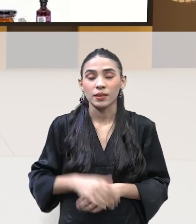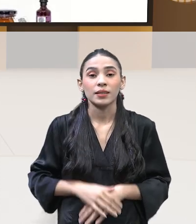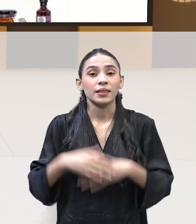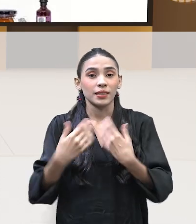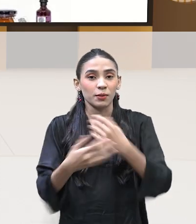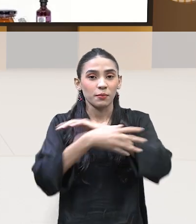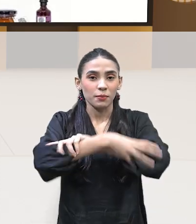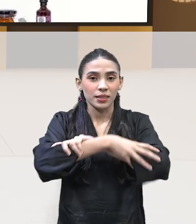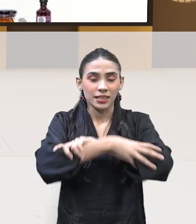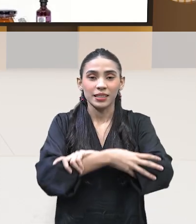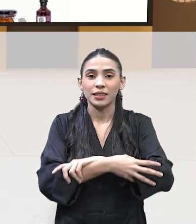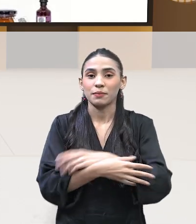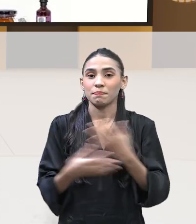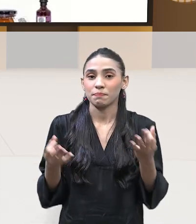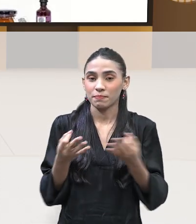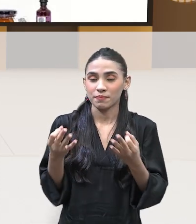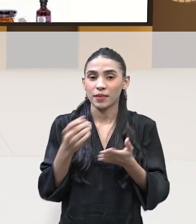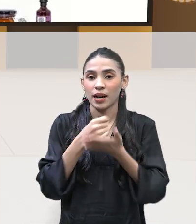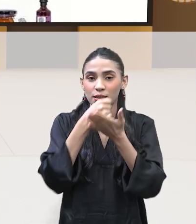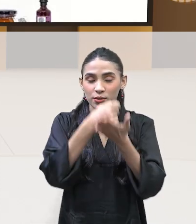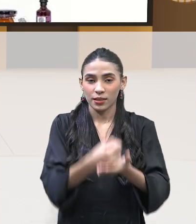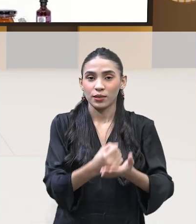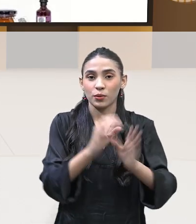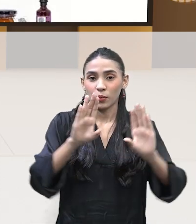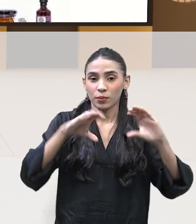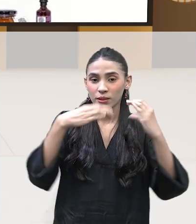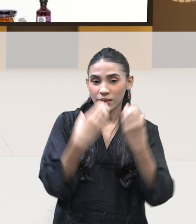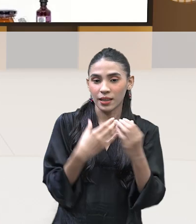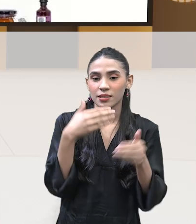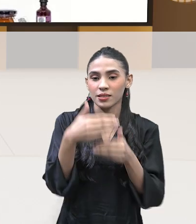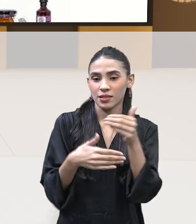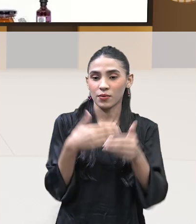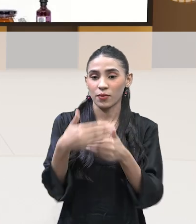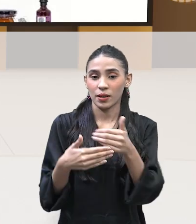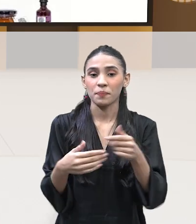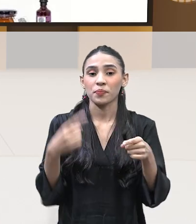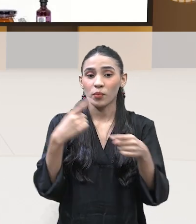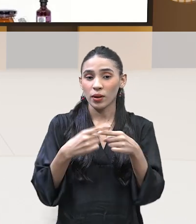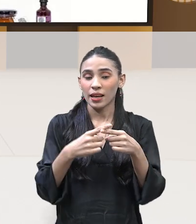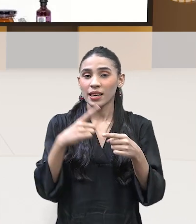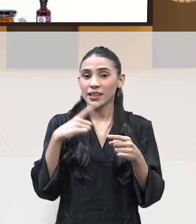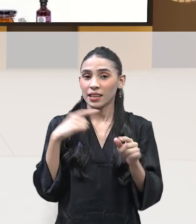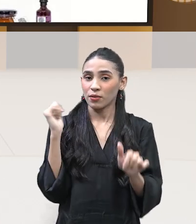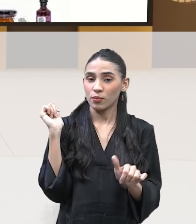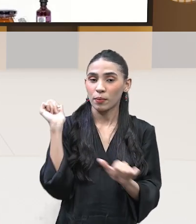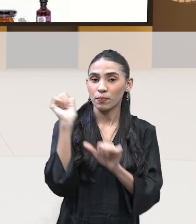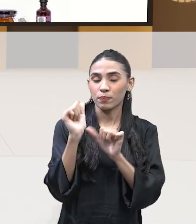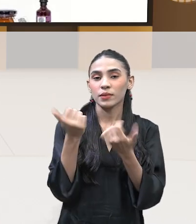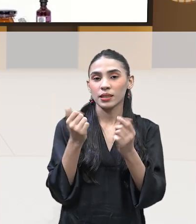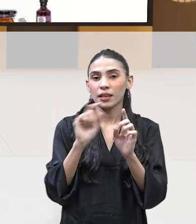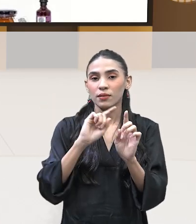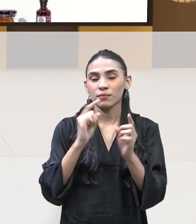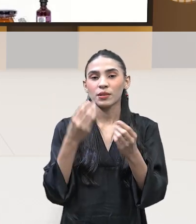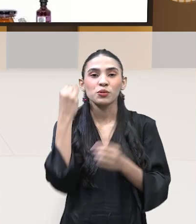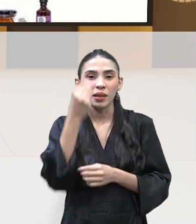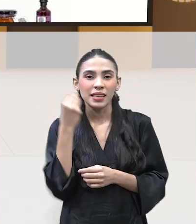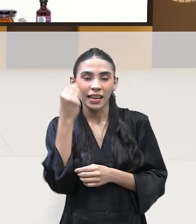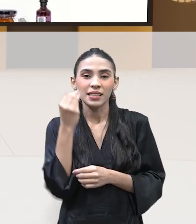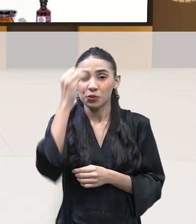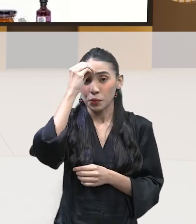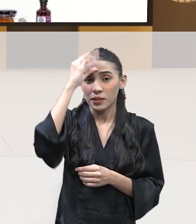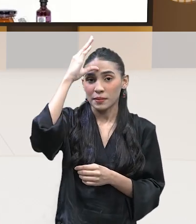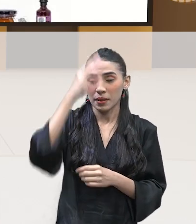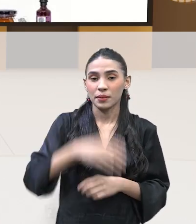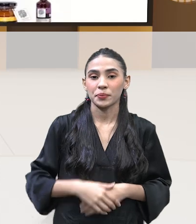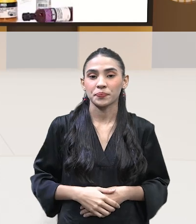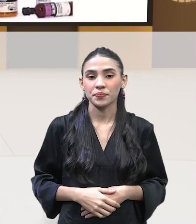parceria excelente, ajudando essa comunidade a se desenvolver, porque houve uma troca de conhecimento. Sim, com certeza, exatamente, né?